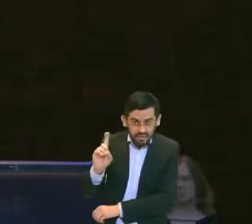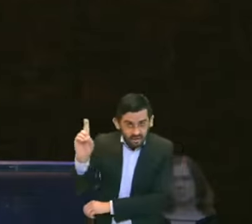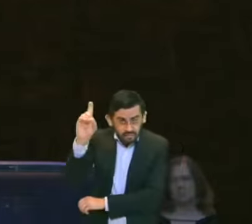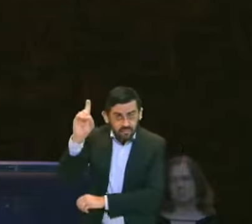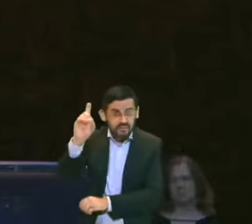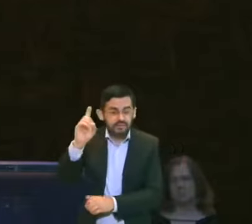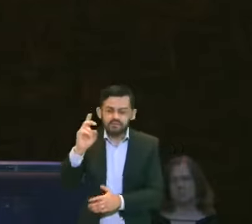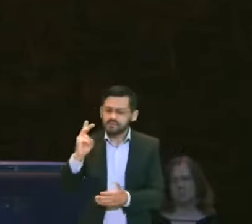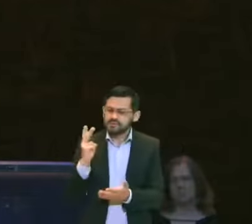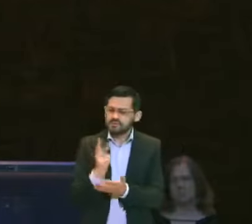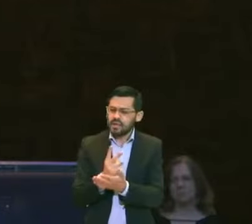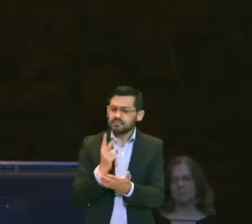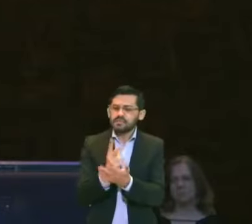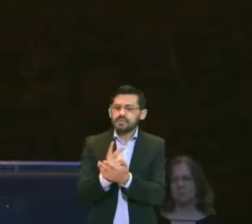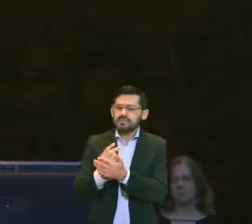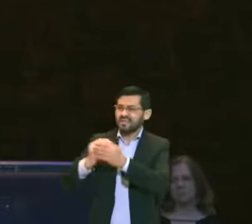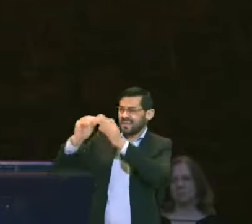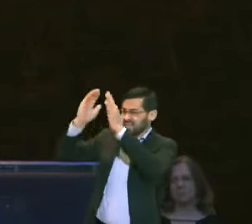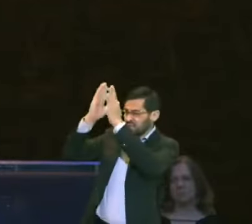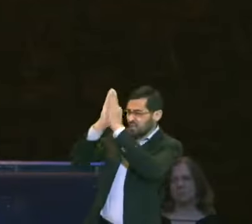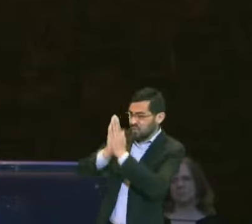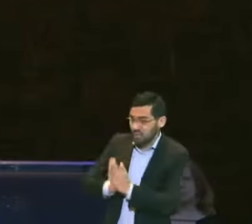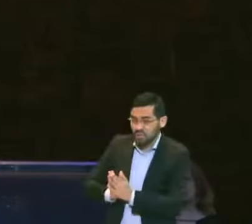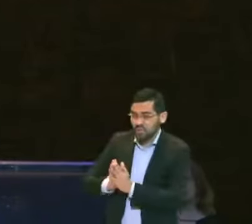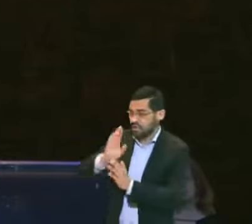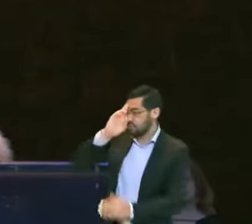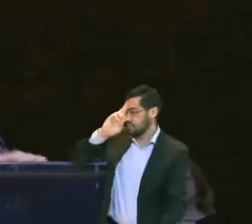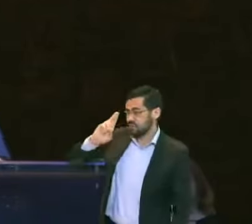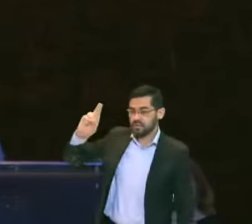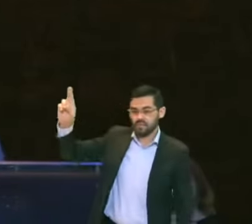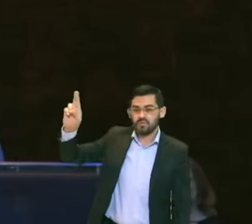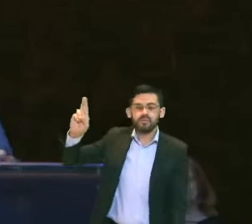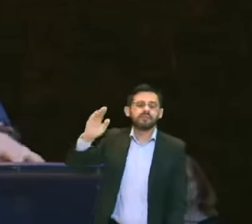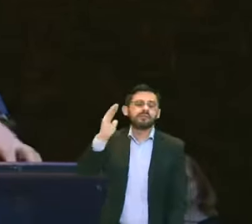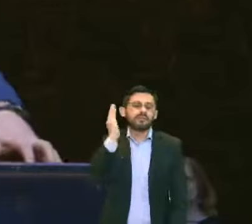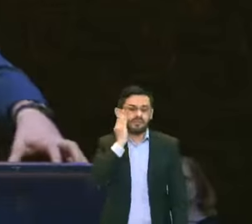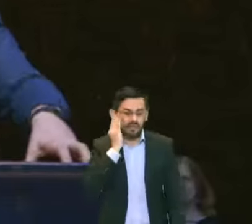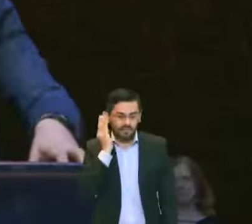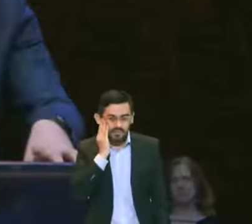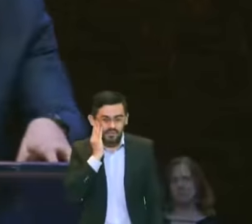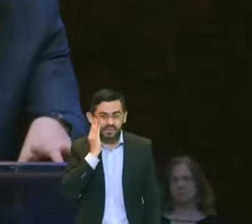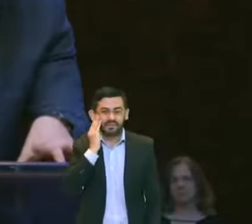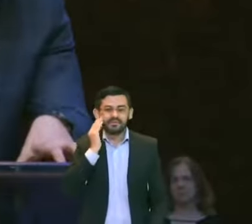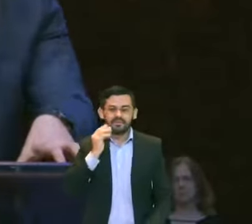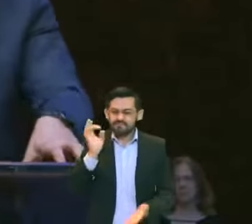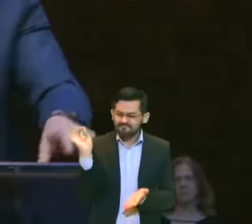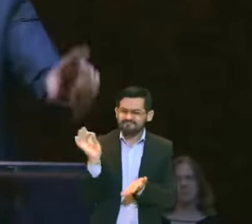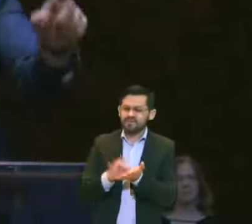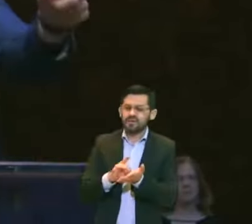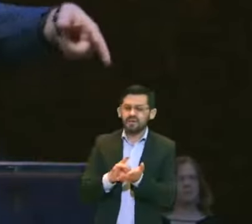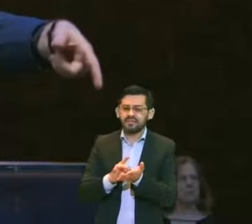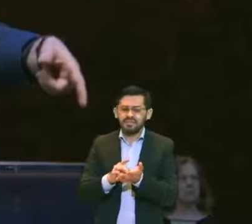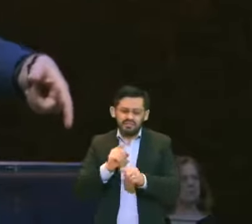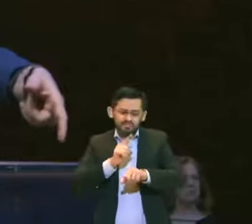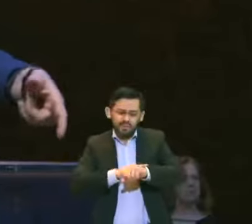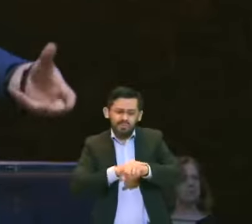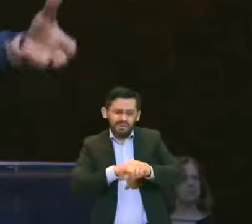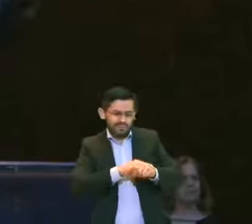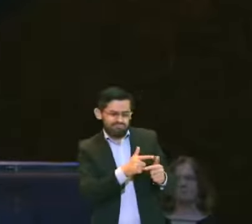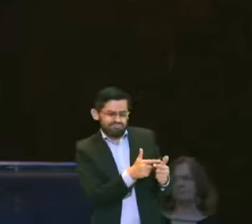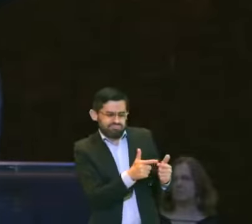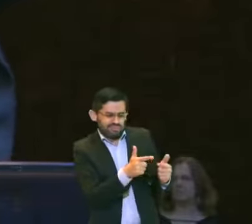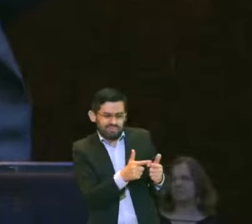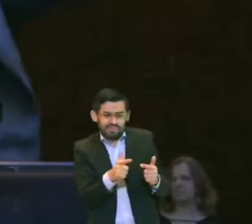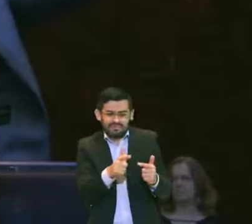era um homem segundo o coração de Deus. Ele sabia que existia um recurso celestial no meio da adoração